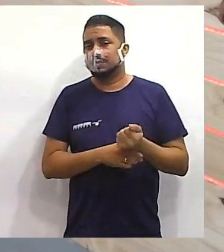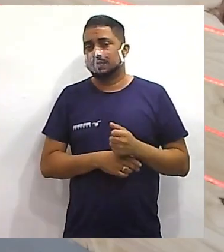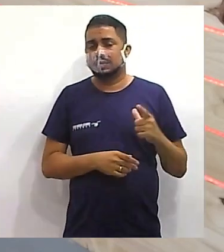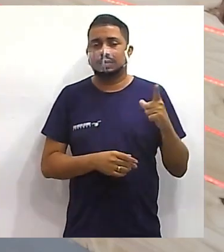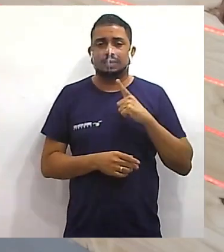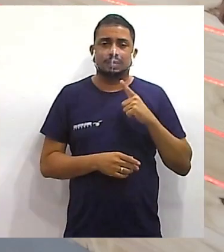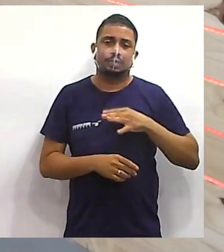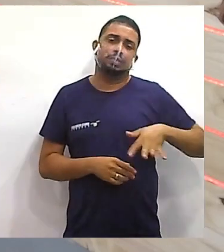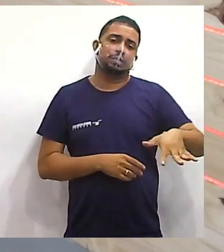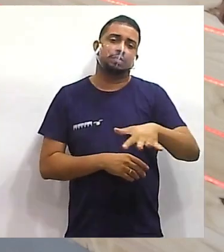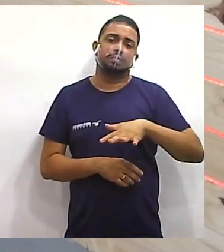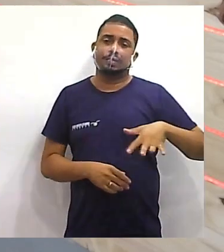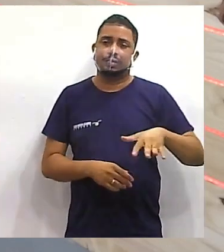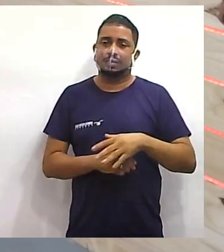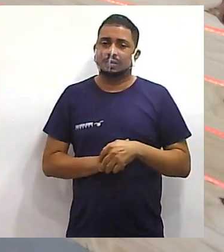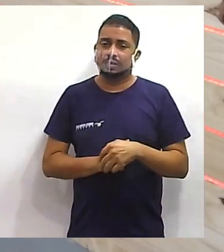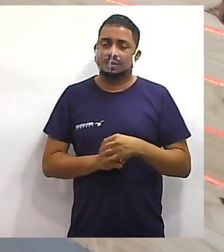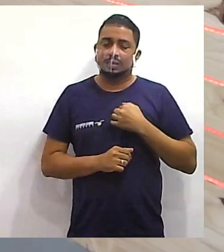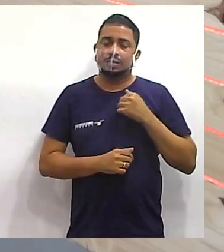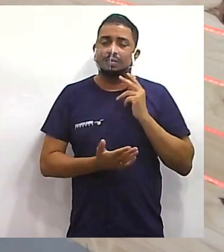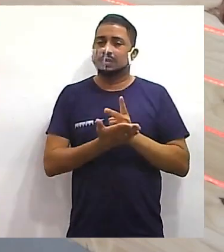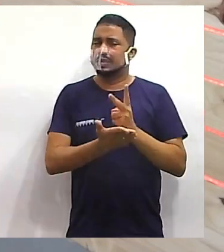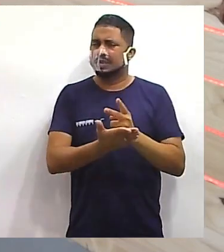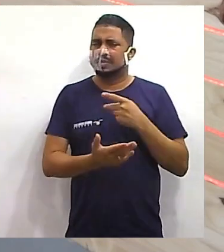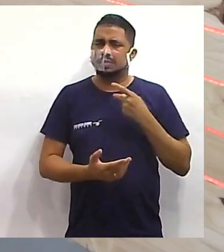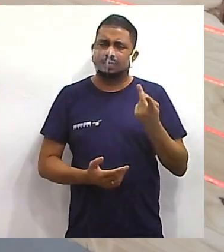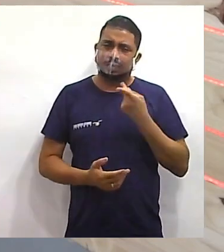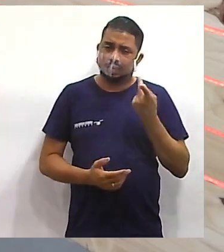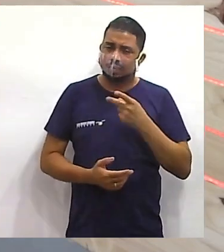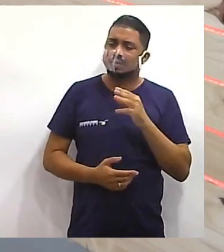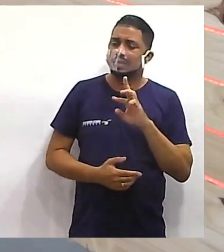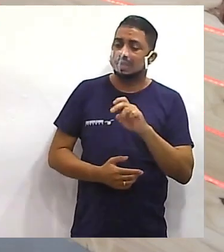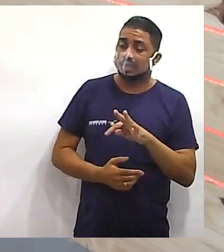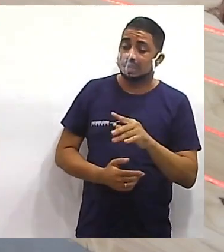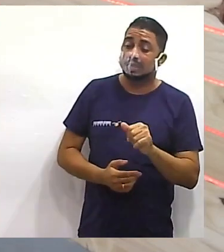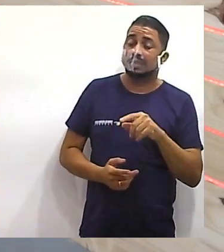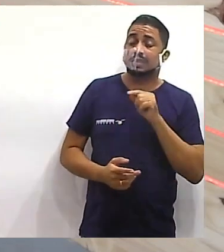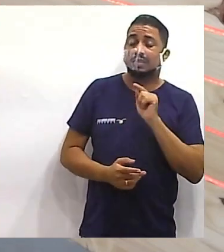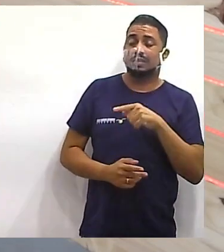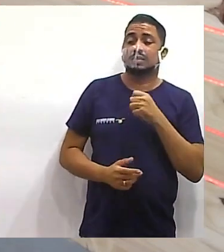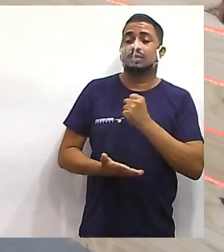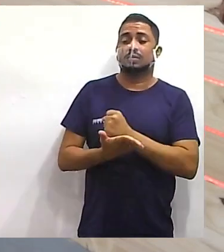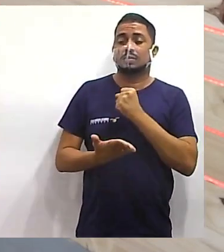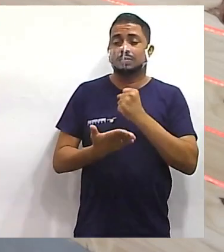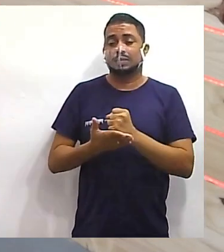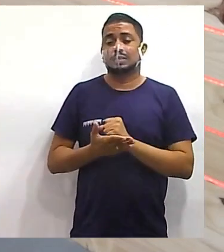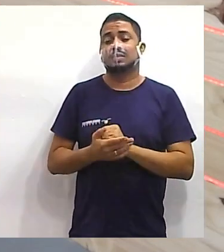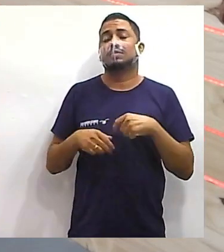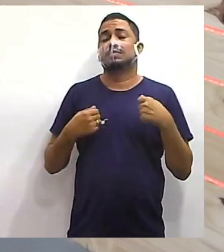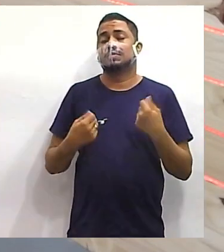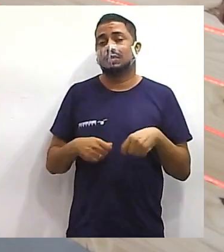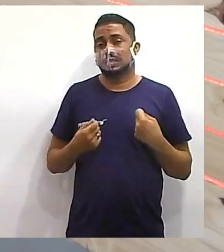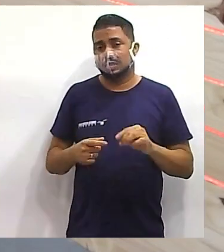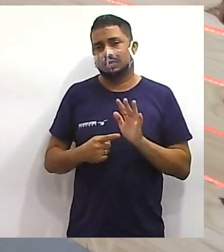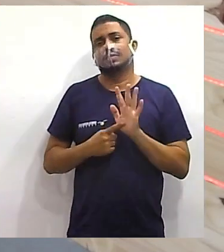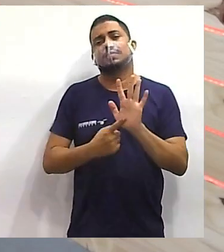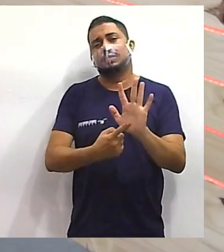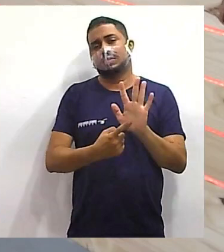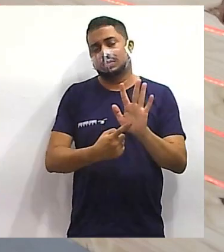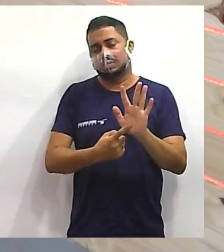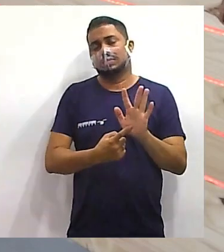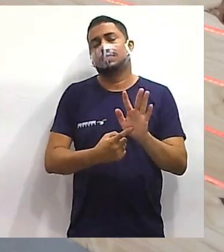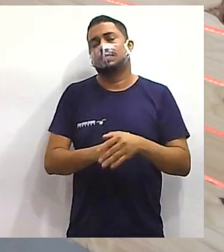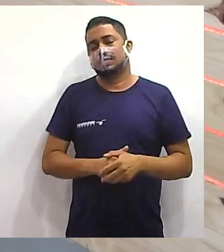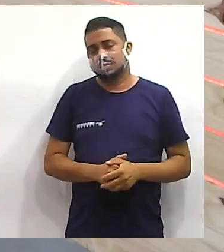compõem esse espaço, né? Eu sempre digo, sabe, Renata, que esse documento ele deveria ser exposto.